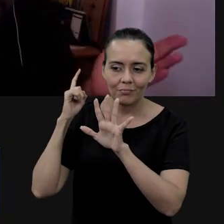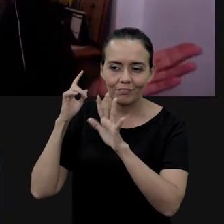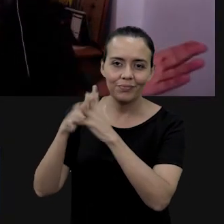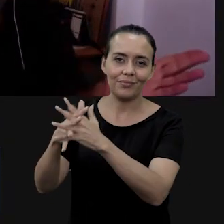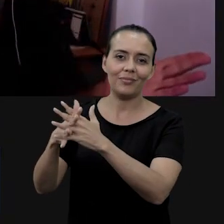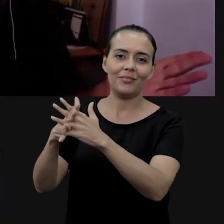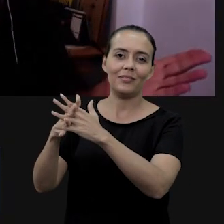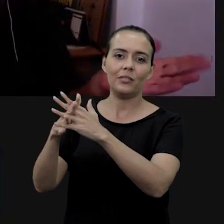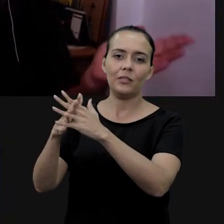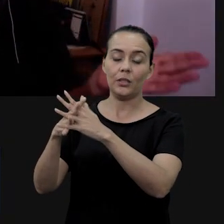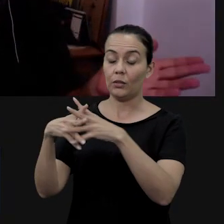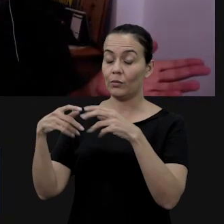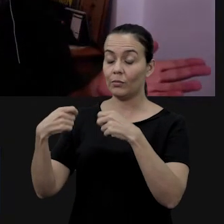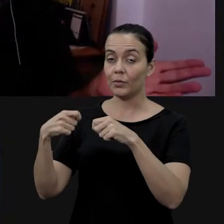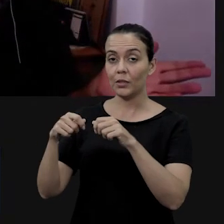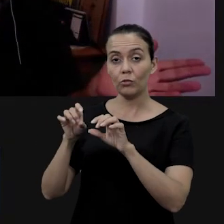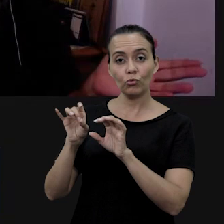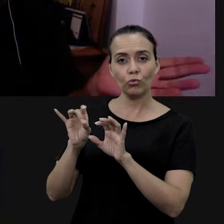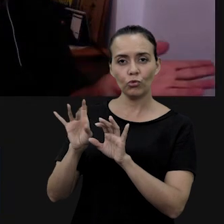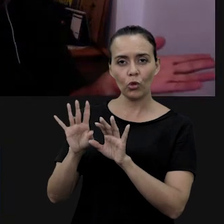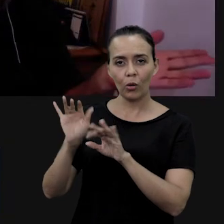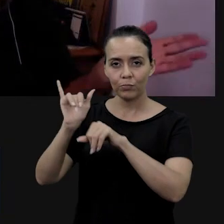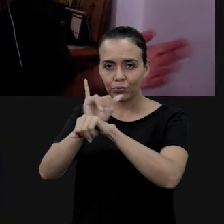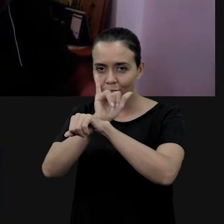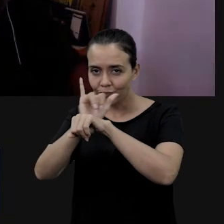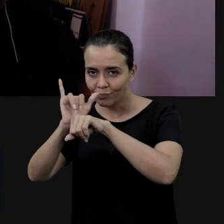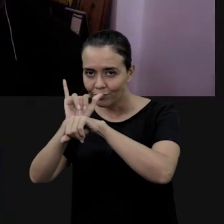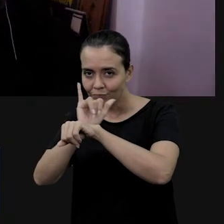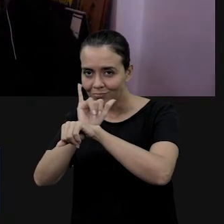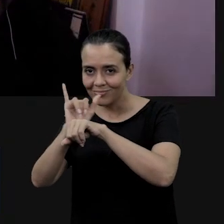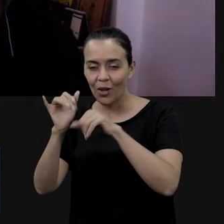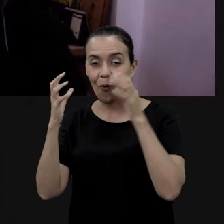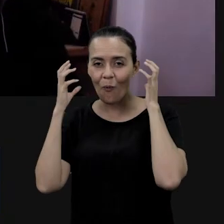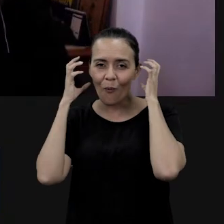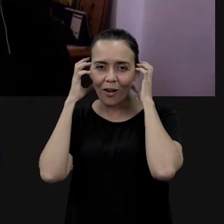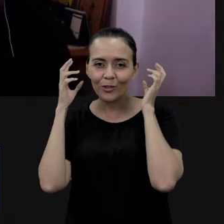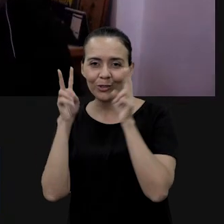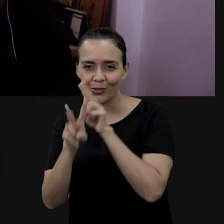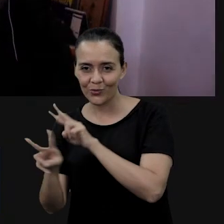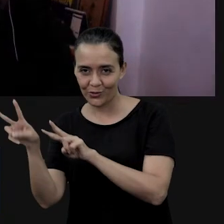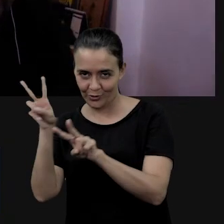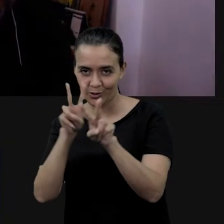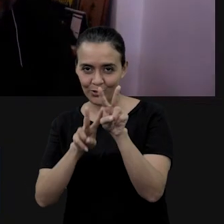eu não consegui entender o que a pessoa falou, né? E hoje em dia o audiovisual